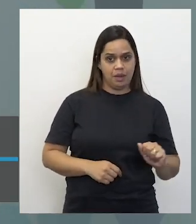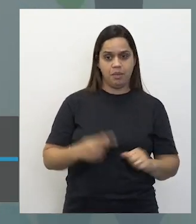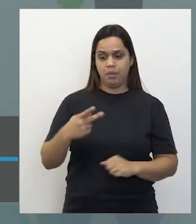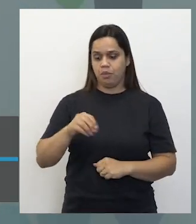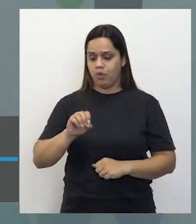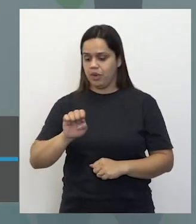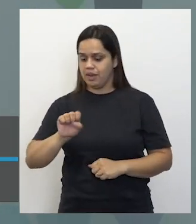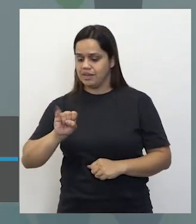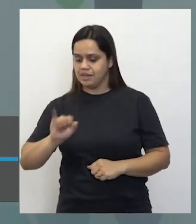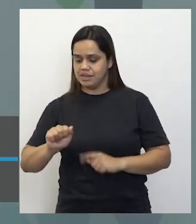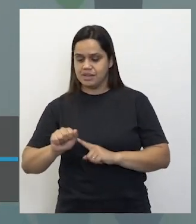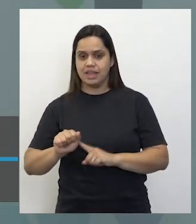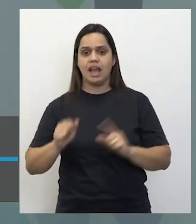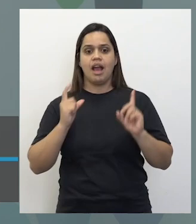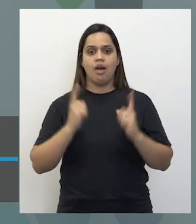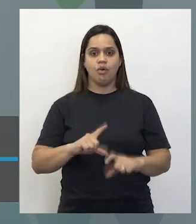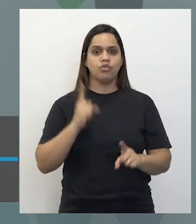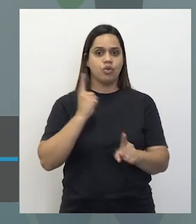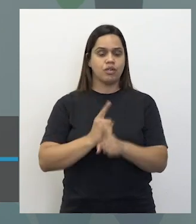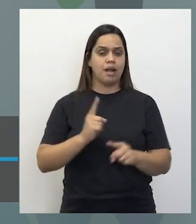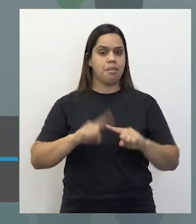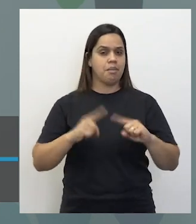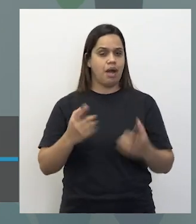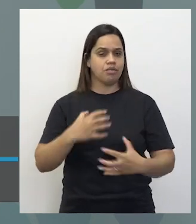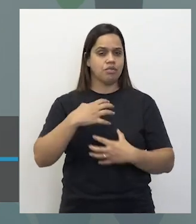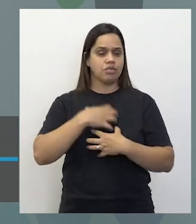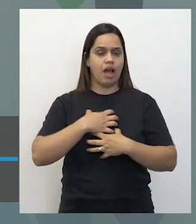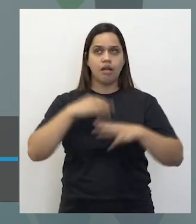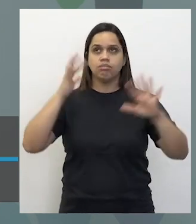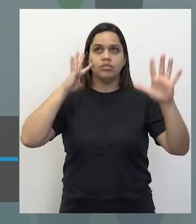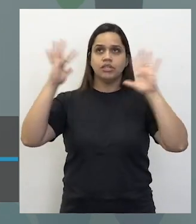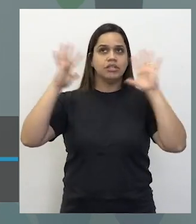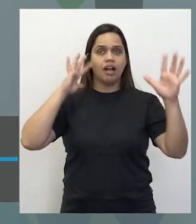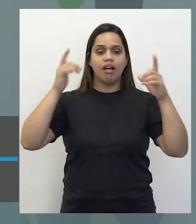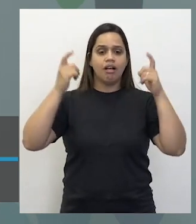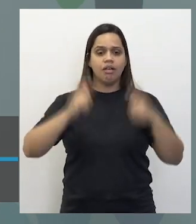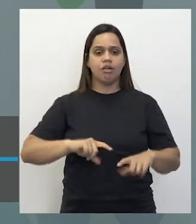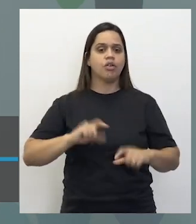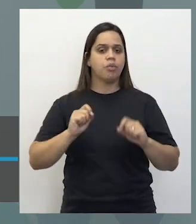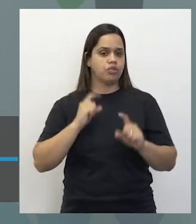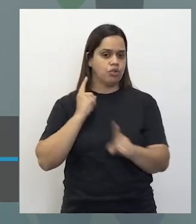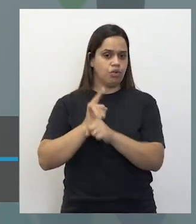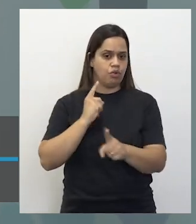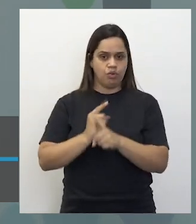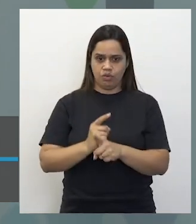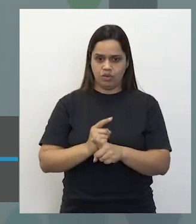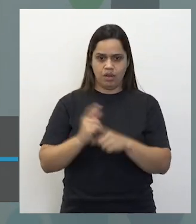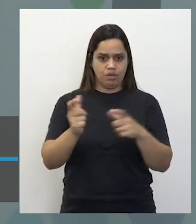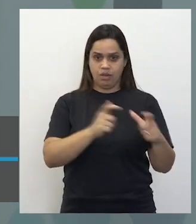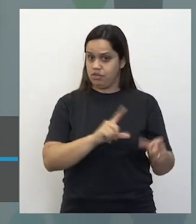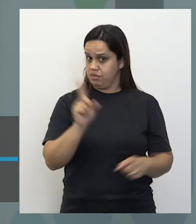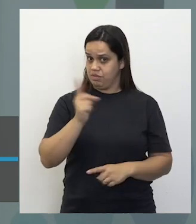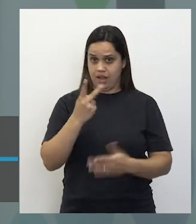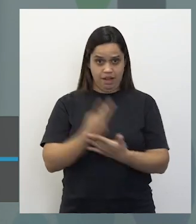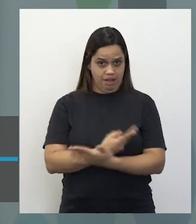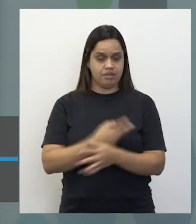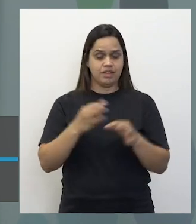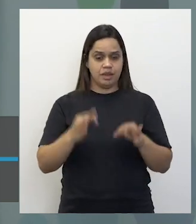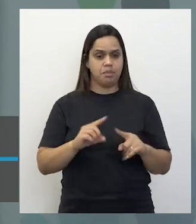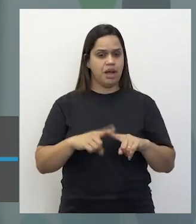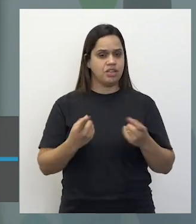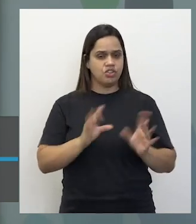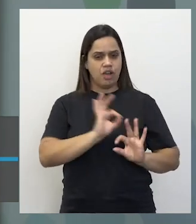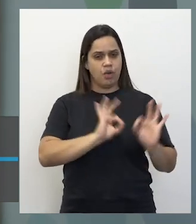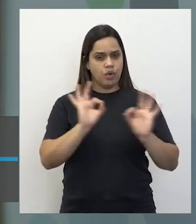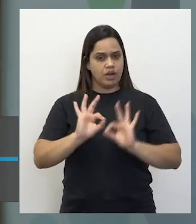encontrar, mas essa coisa do sentimento, da inspiração, eu posso encontrar em qualquer lugar, você não está errado. A gente só vai